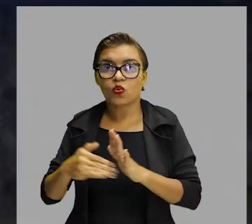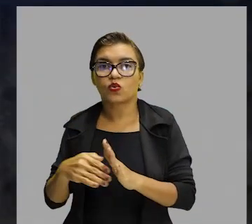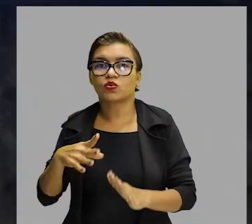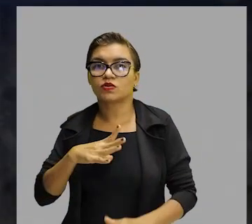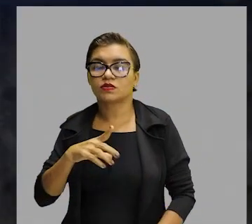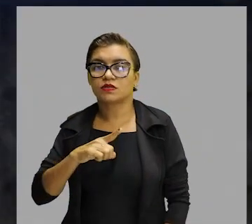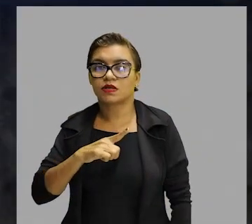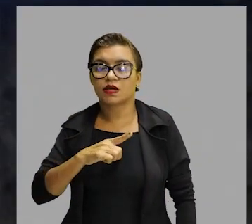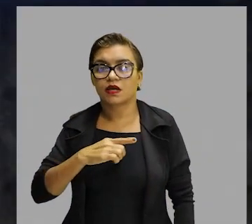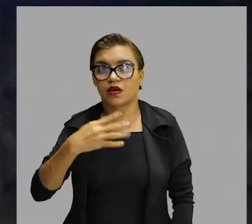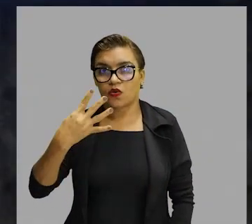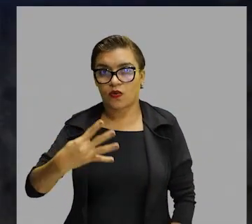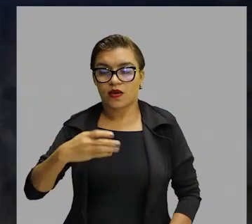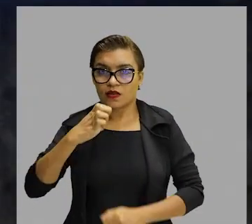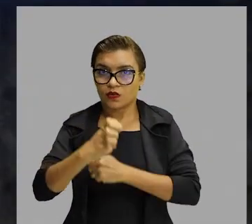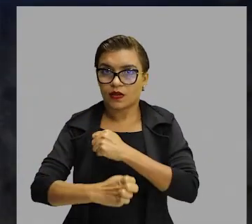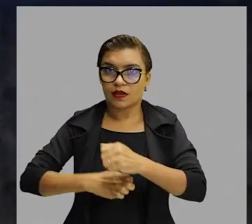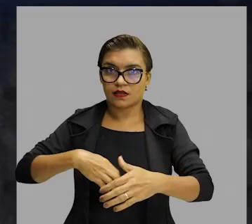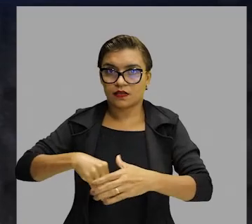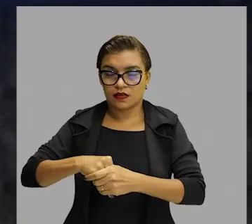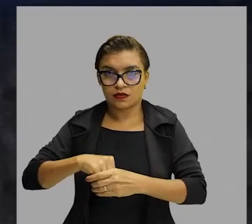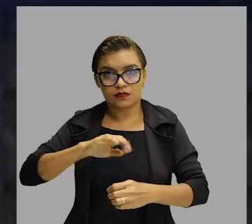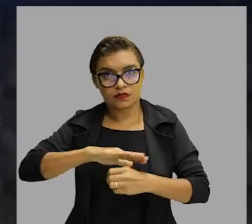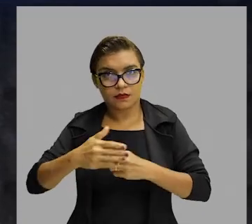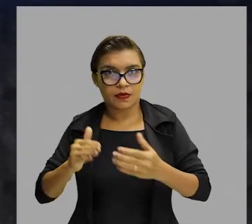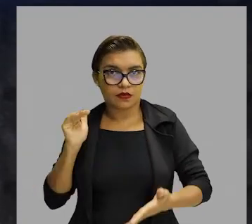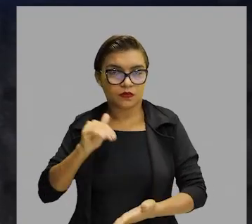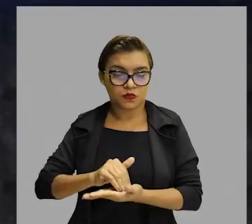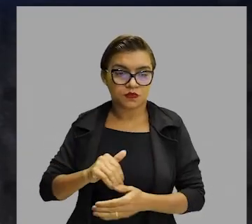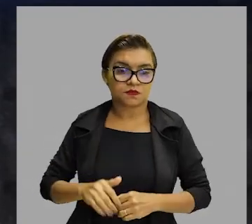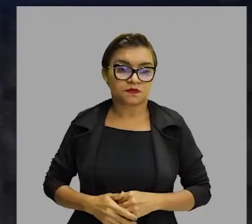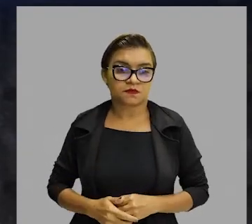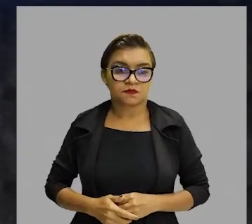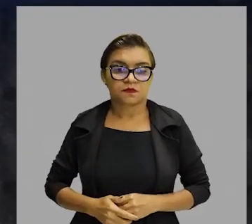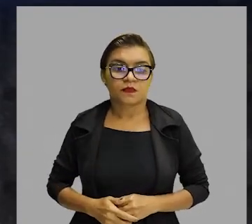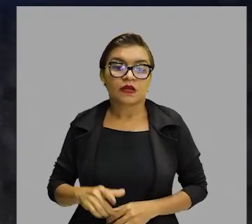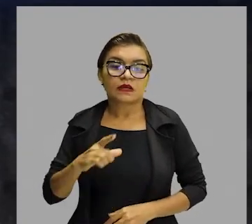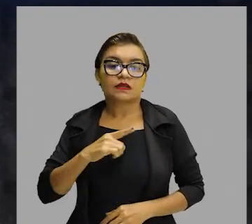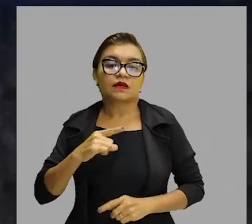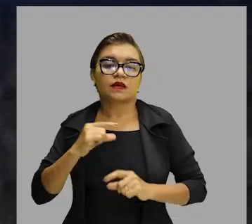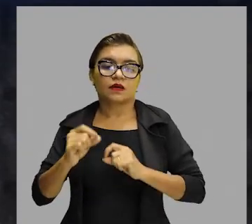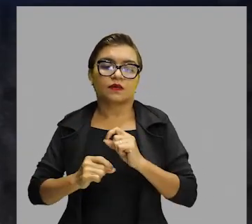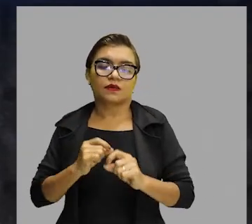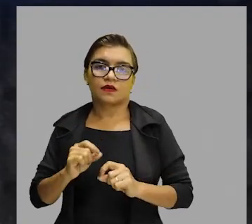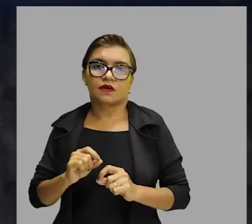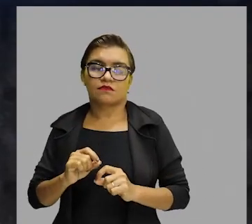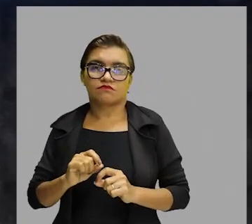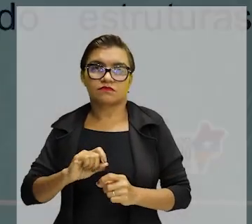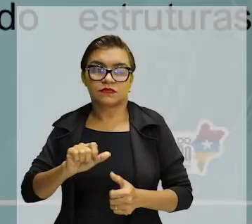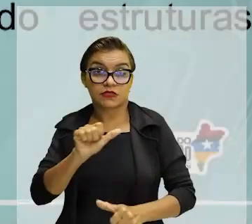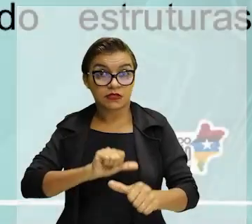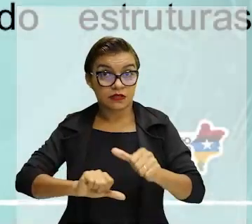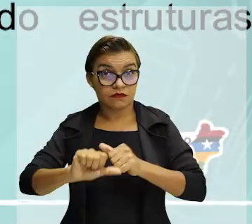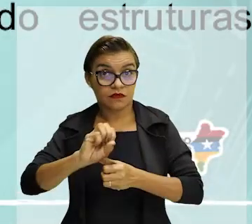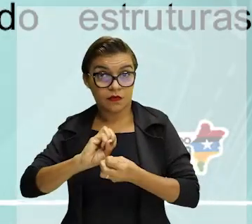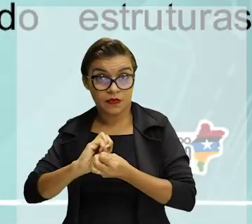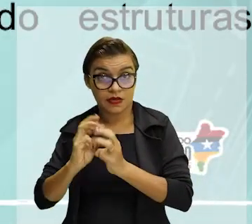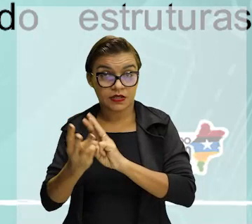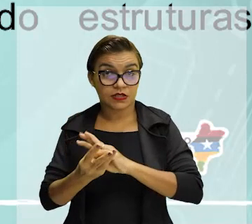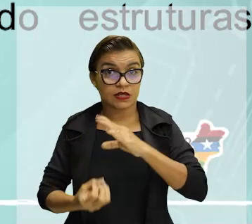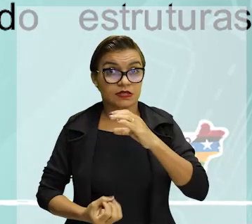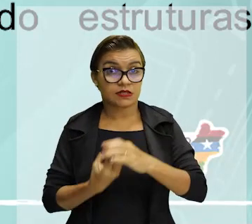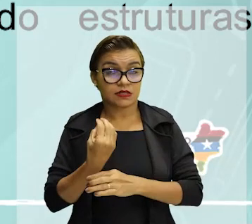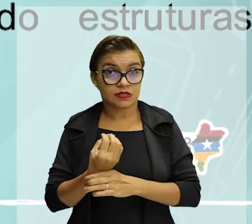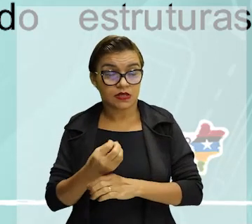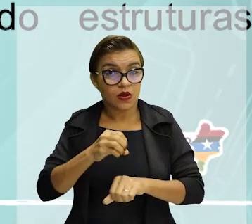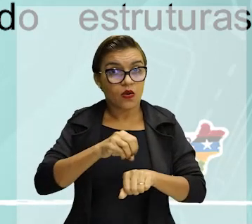valência. O que possibilita, né, que formem cristais que já compartilham